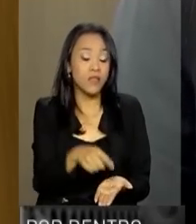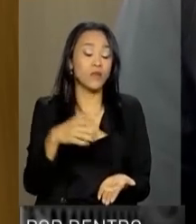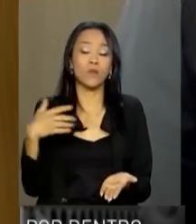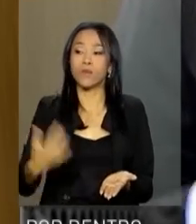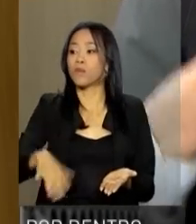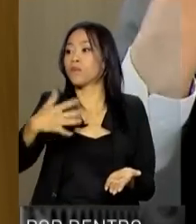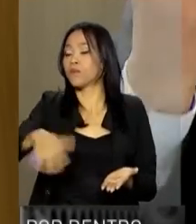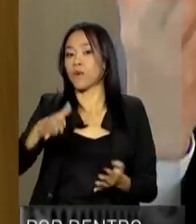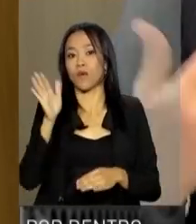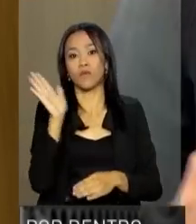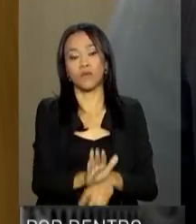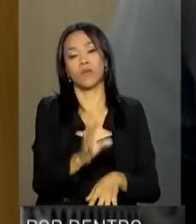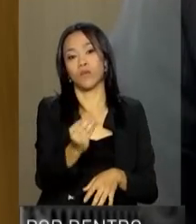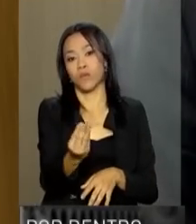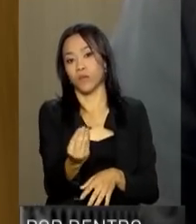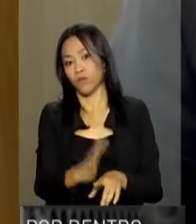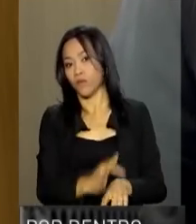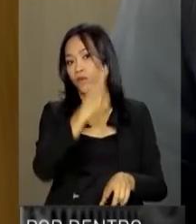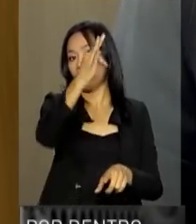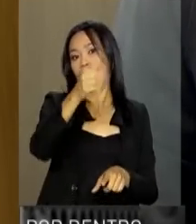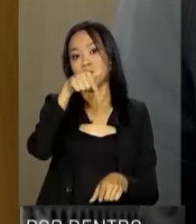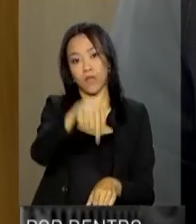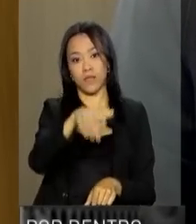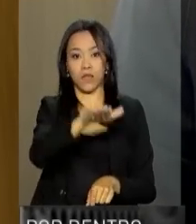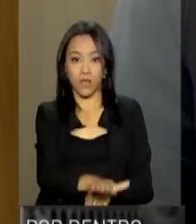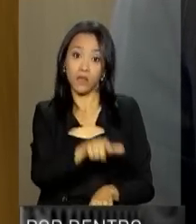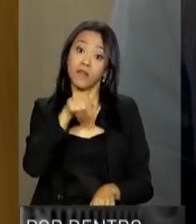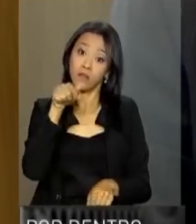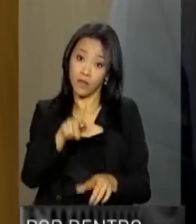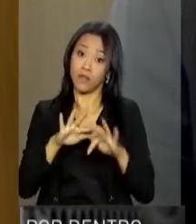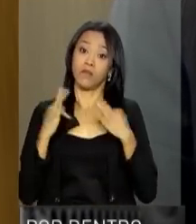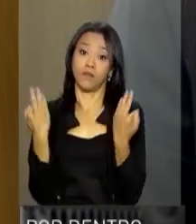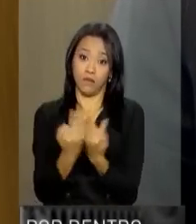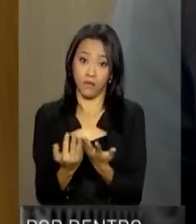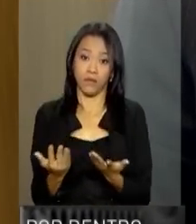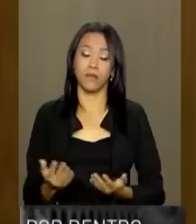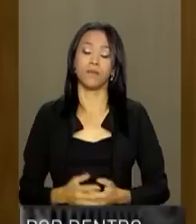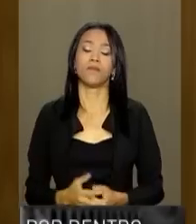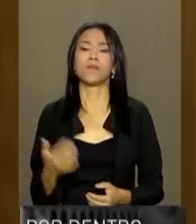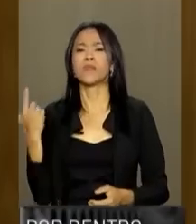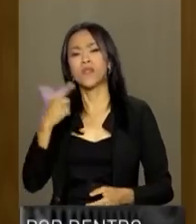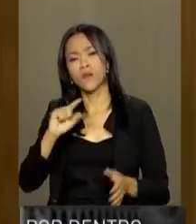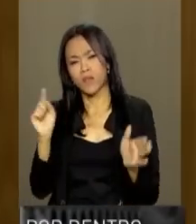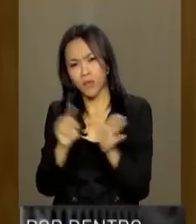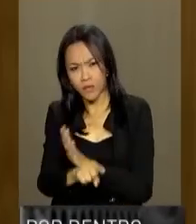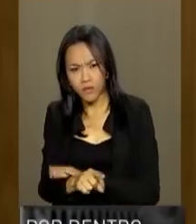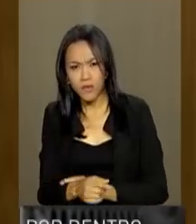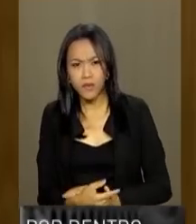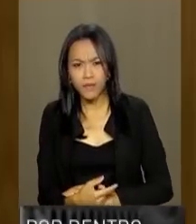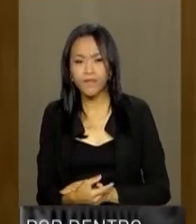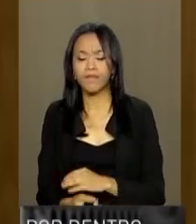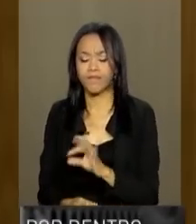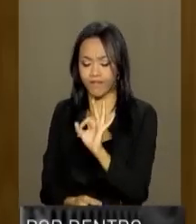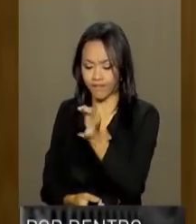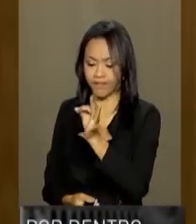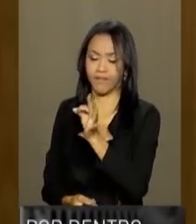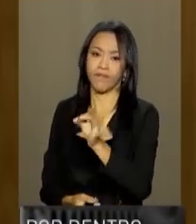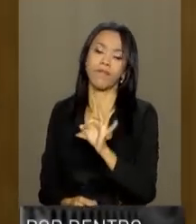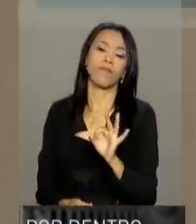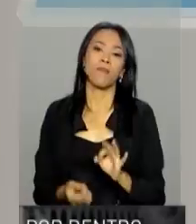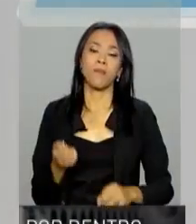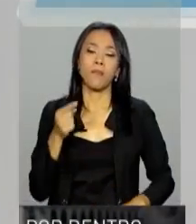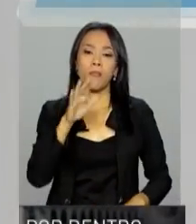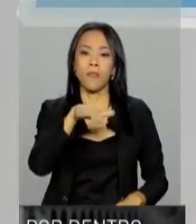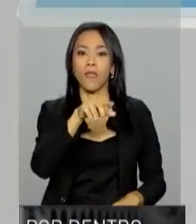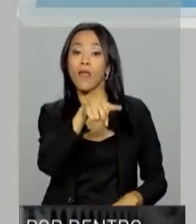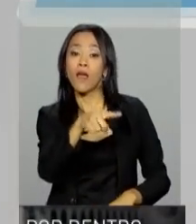na escola e no futuro dessa dessa criança dessa família só tem você tem mais alguma pergunta para o ministro o perturba é neste contexto que o